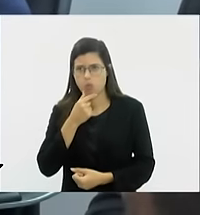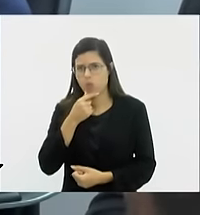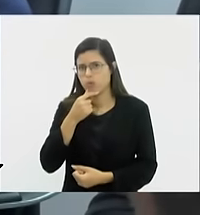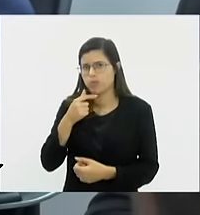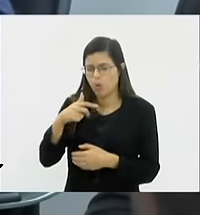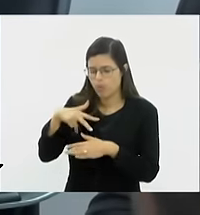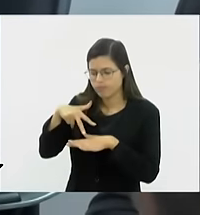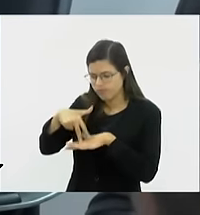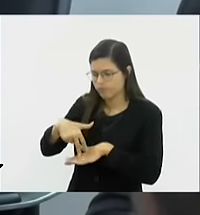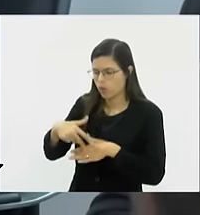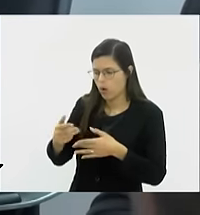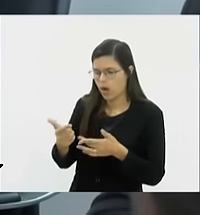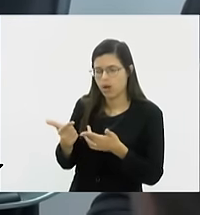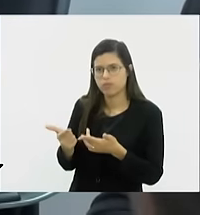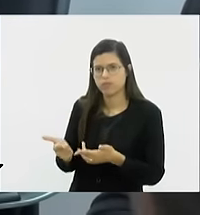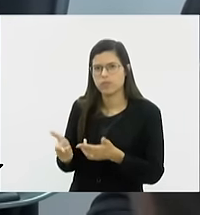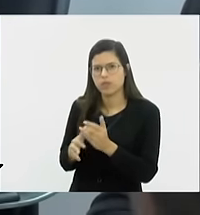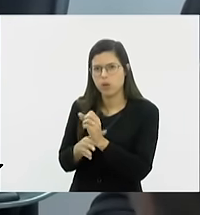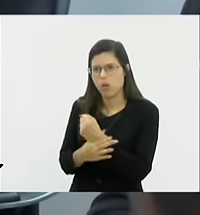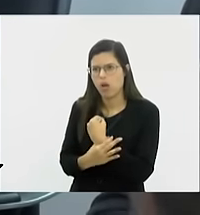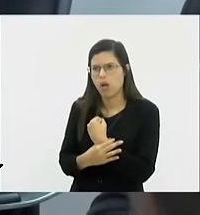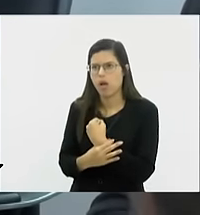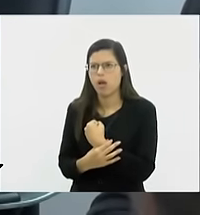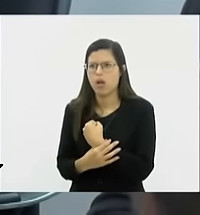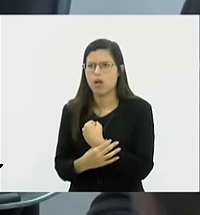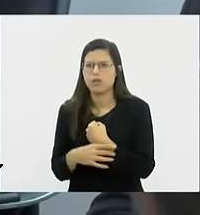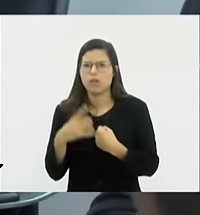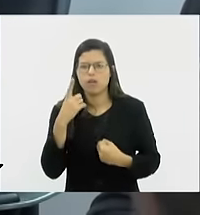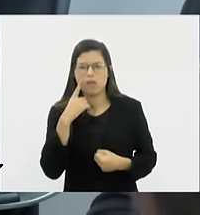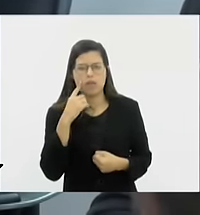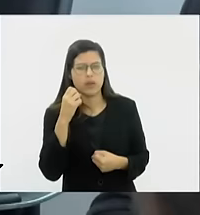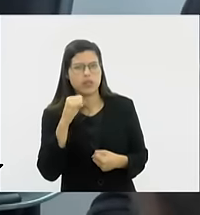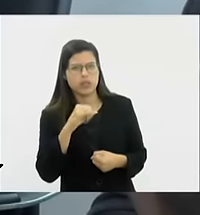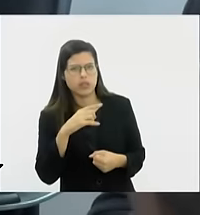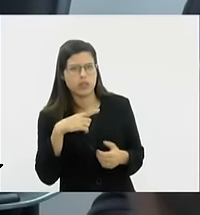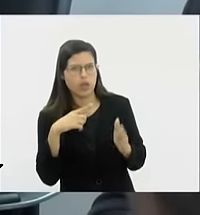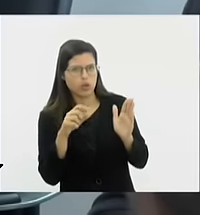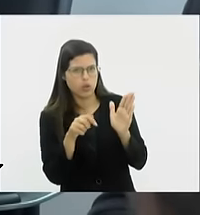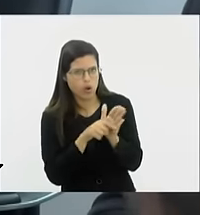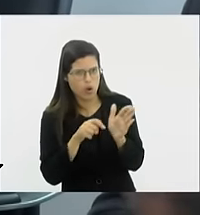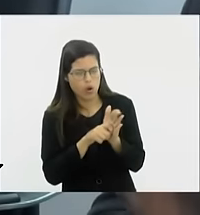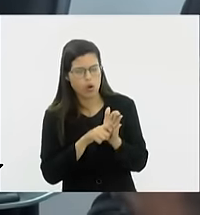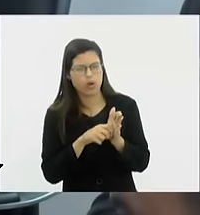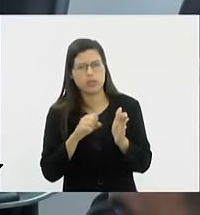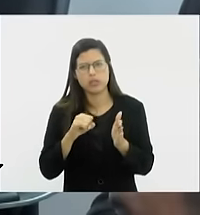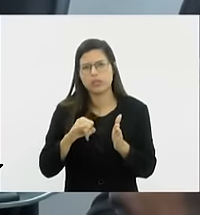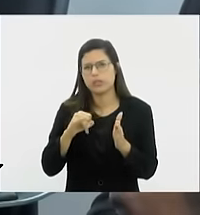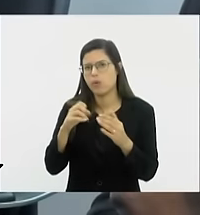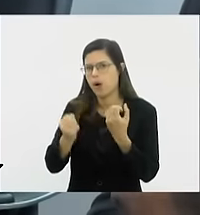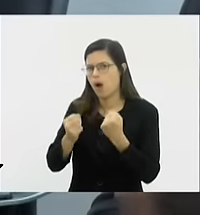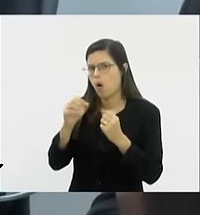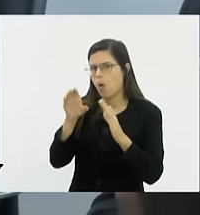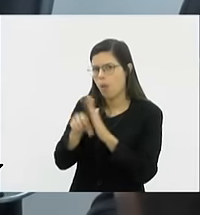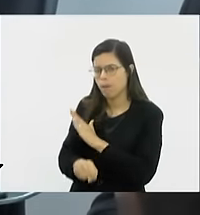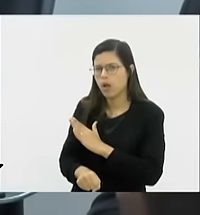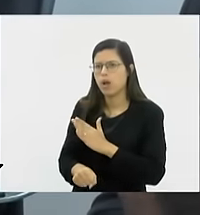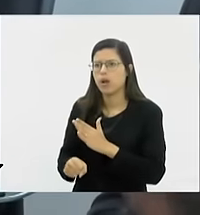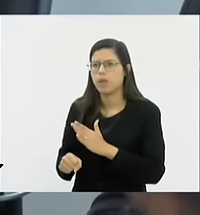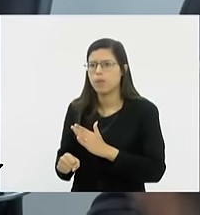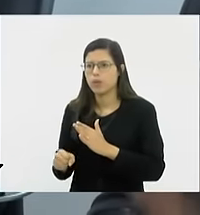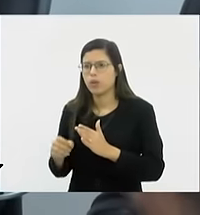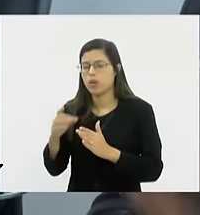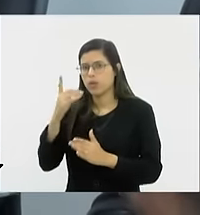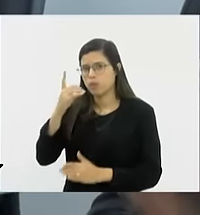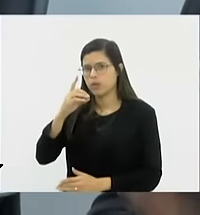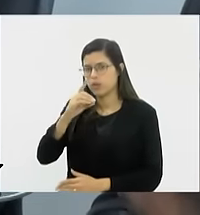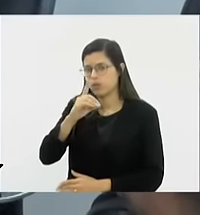segurança, questionando, verificando se tem mandado de prisão em aberto, se tem droga, se o veículo é roubado. E aí, deputado Dionísio, eu estou me estendendo,